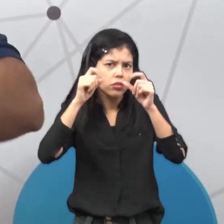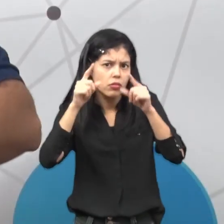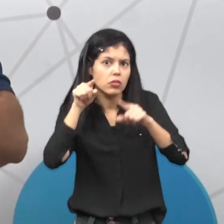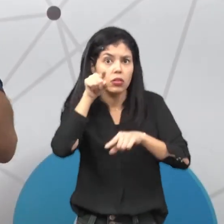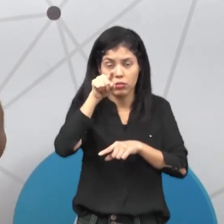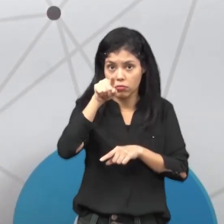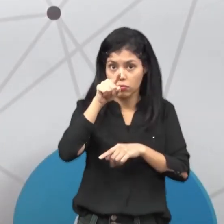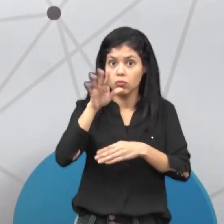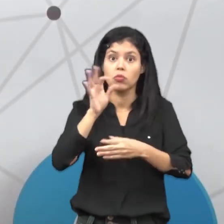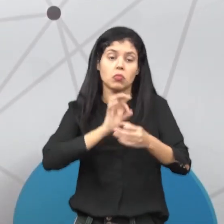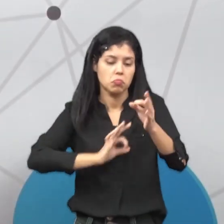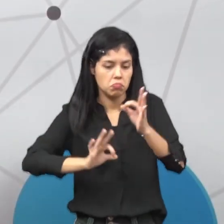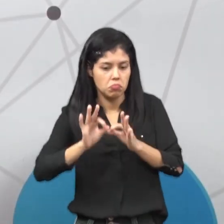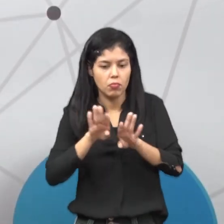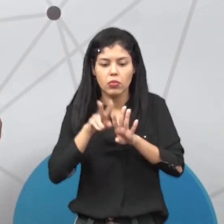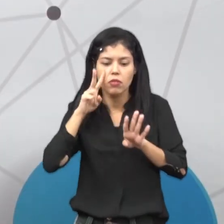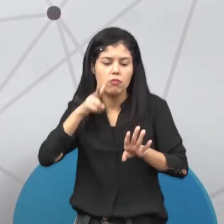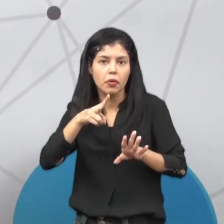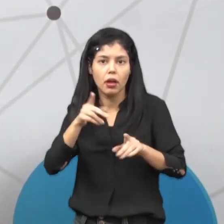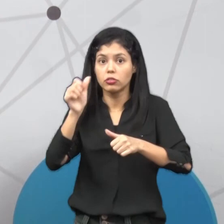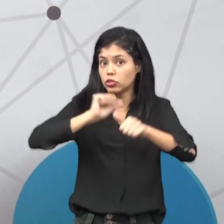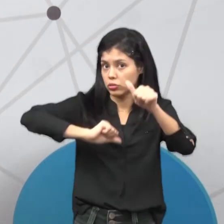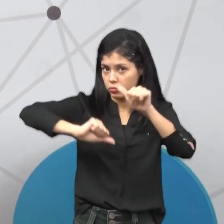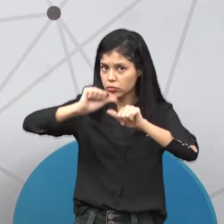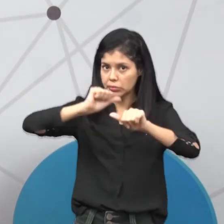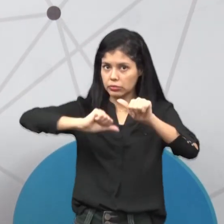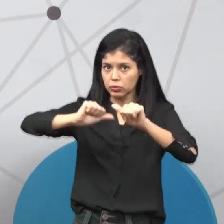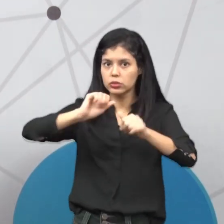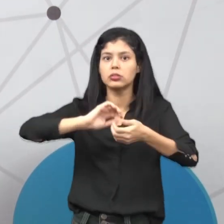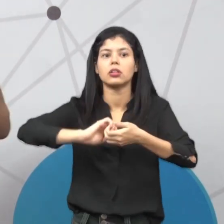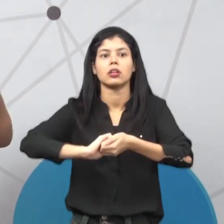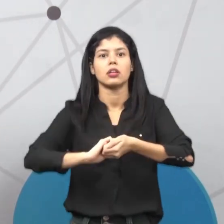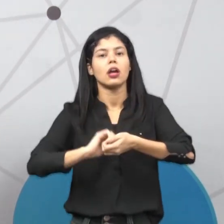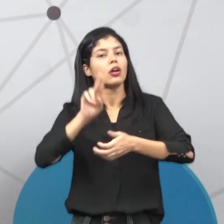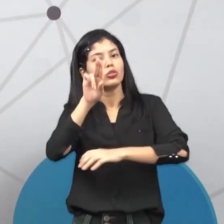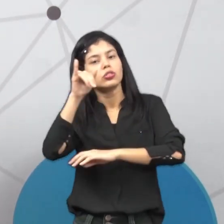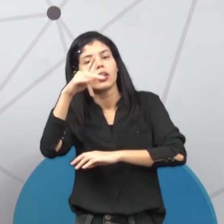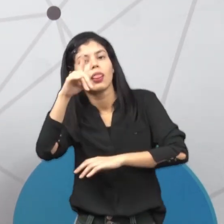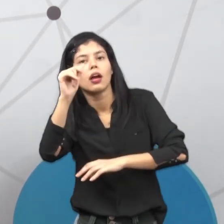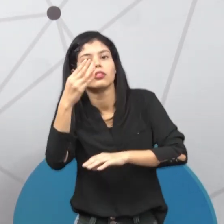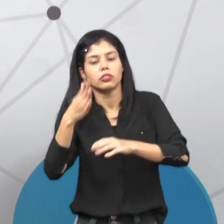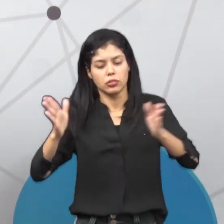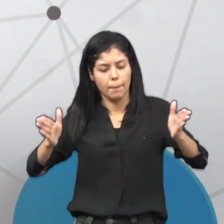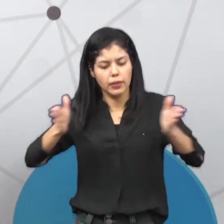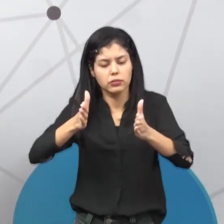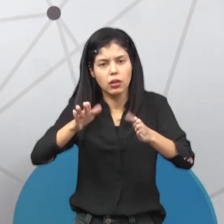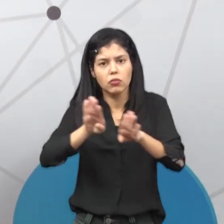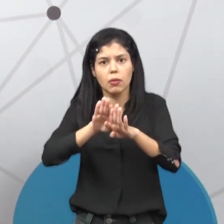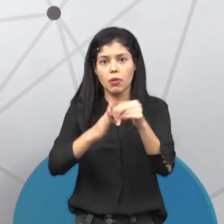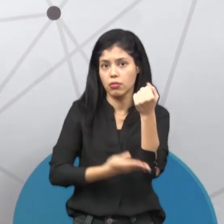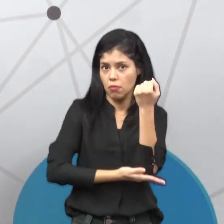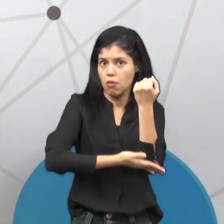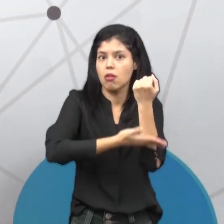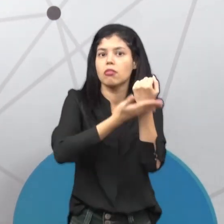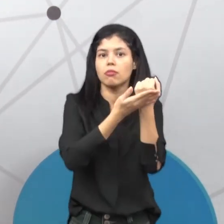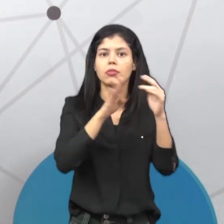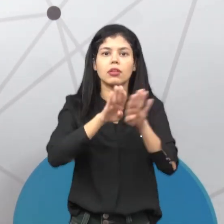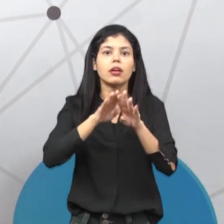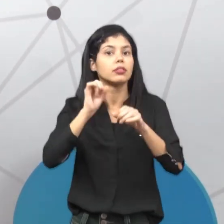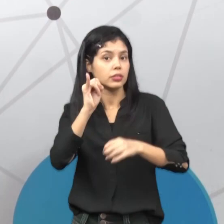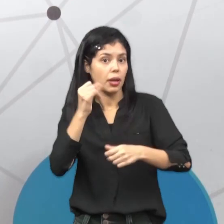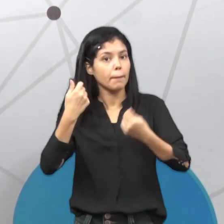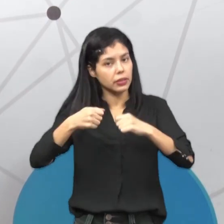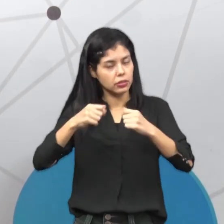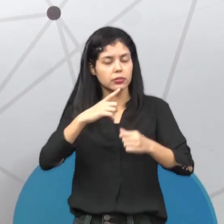te dá condições de fazer as devidas transformações de unidade de pressão ou de temperatura, caso se